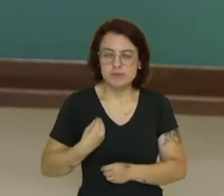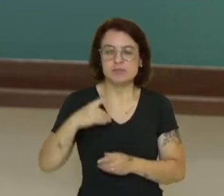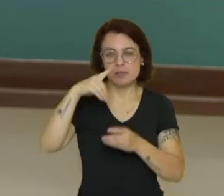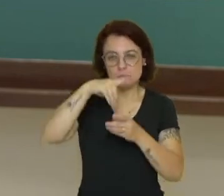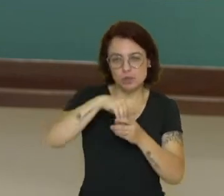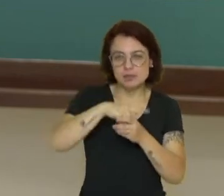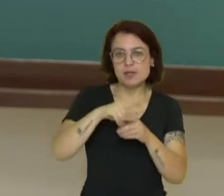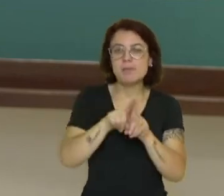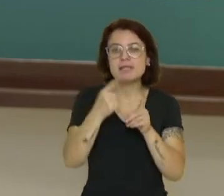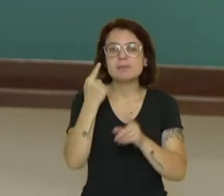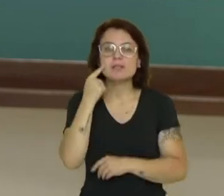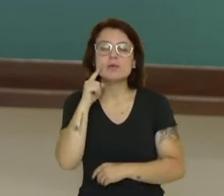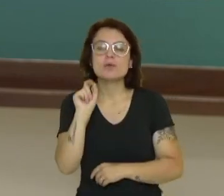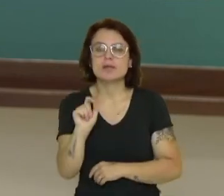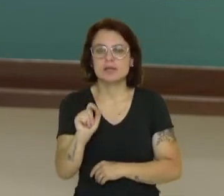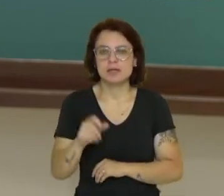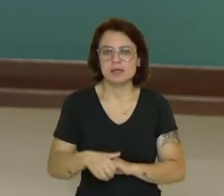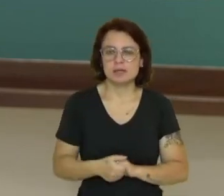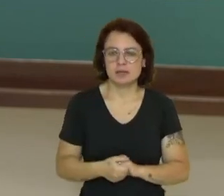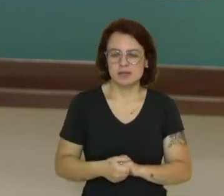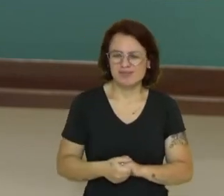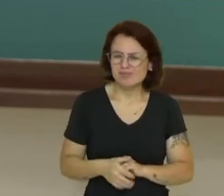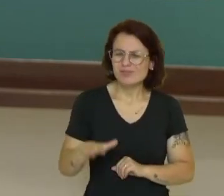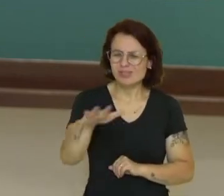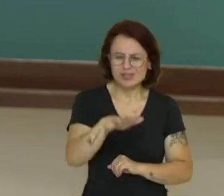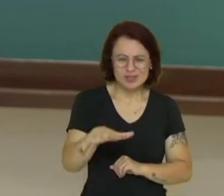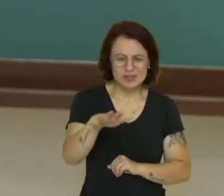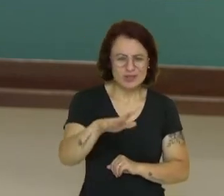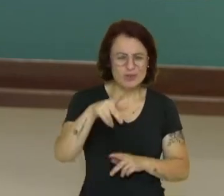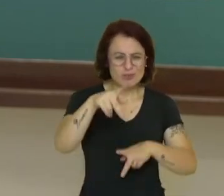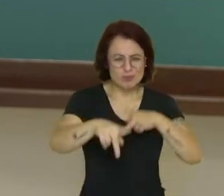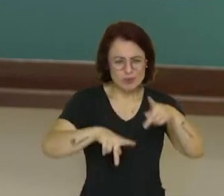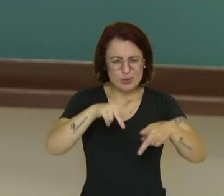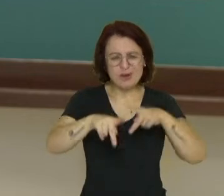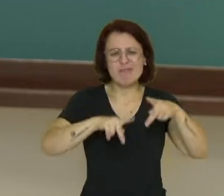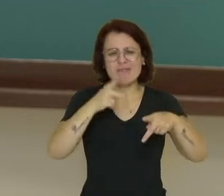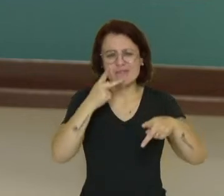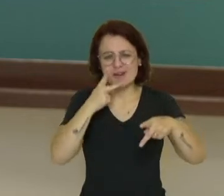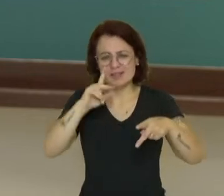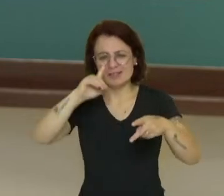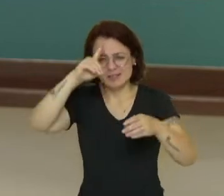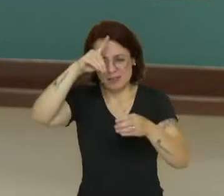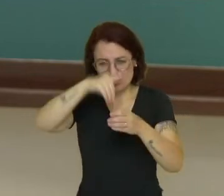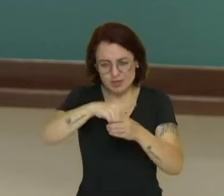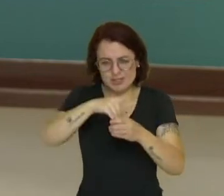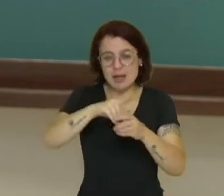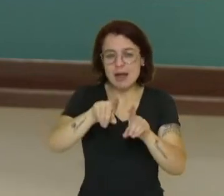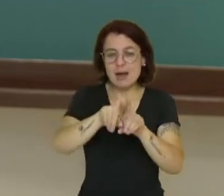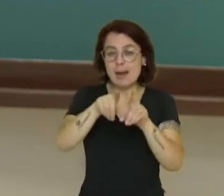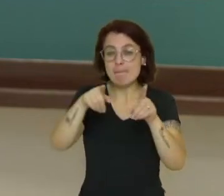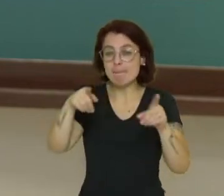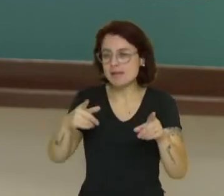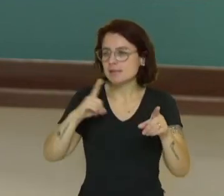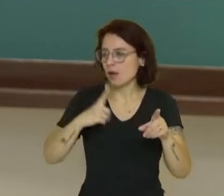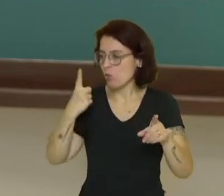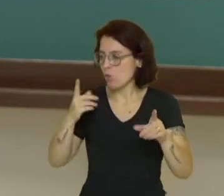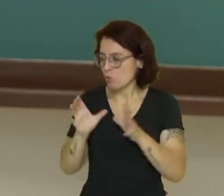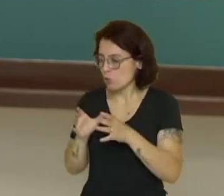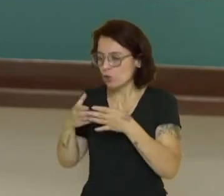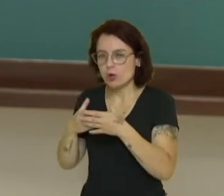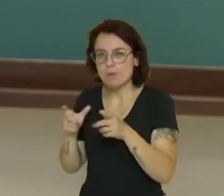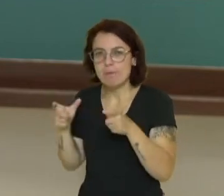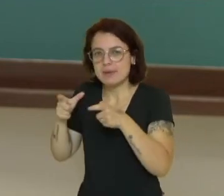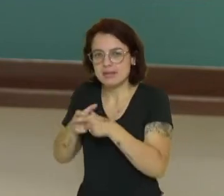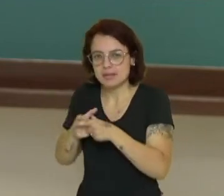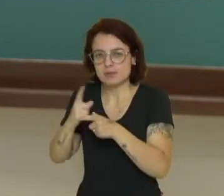achava que, na verdade, ali o povo não participava de fato. A gente via um grupo manipulando o povo,